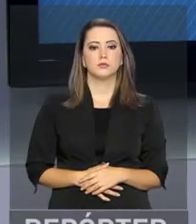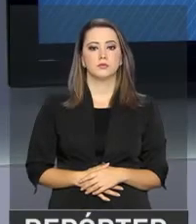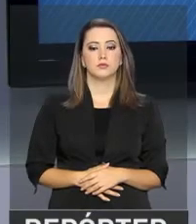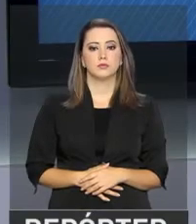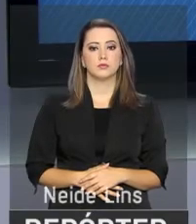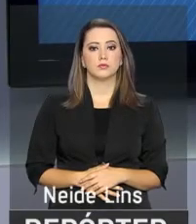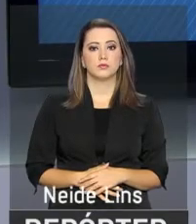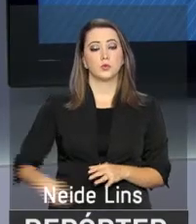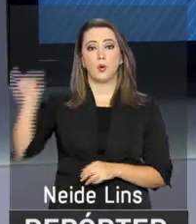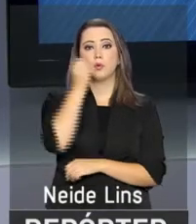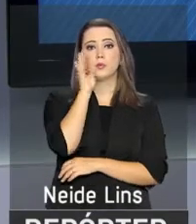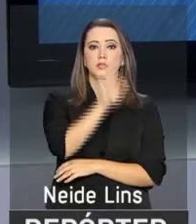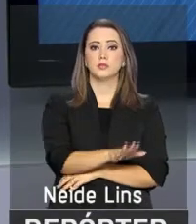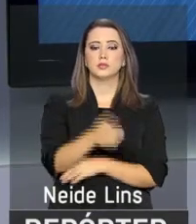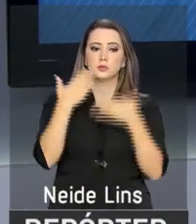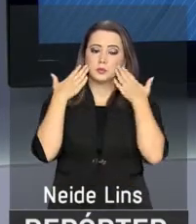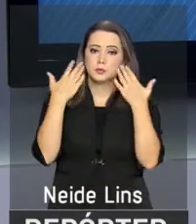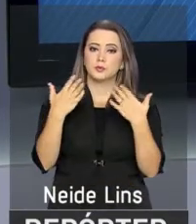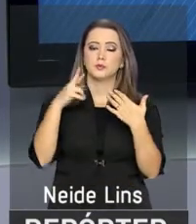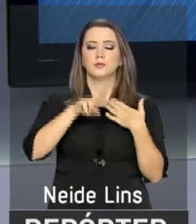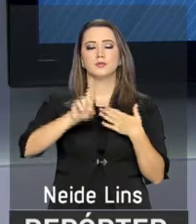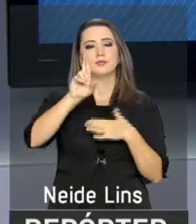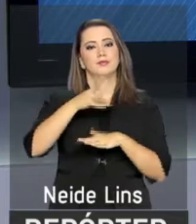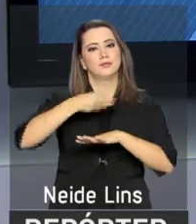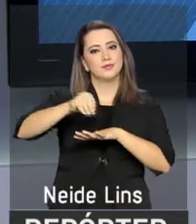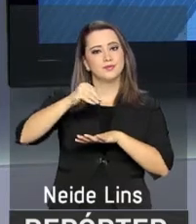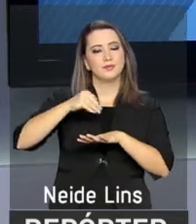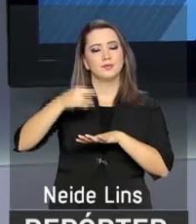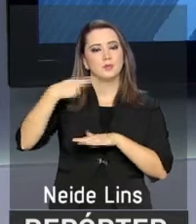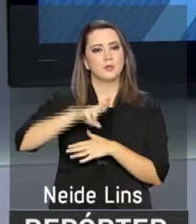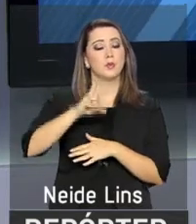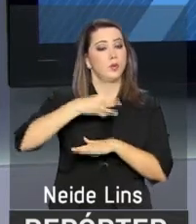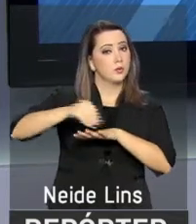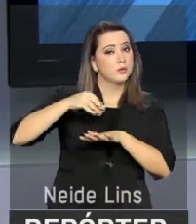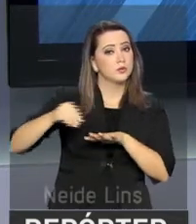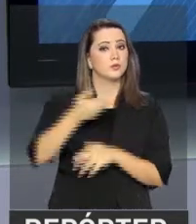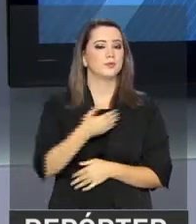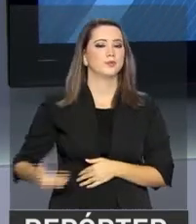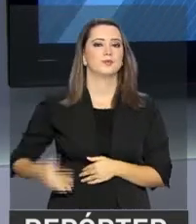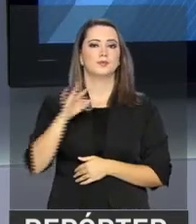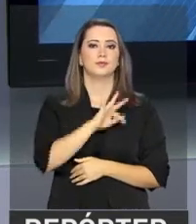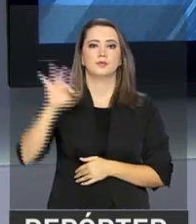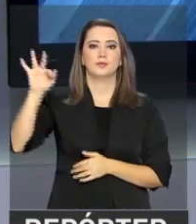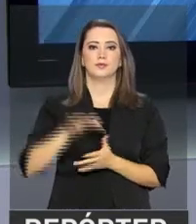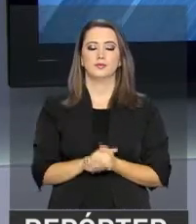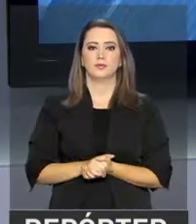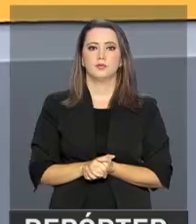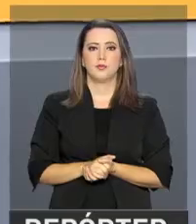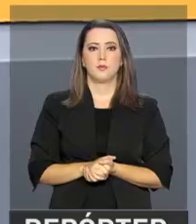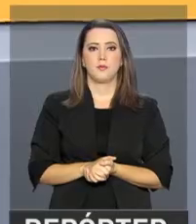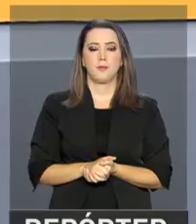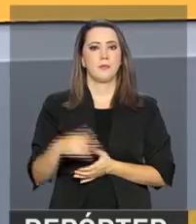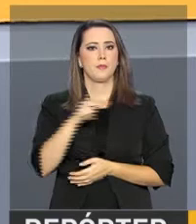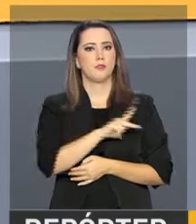olá boa tarde eu sou o roberto camargo e começa agora mais uma edição do repórter nbr com as notícias do governo federal